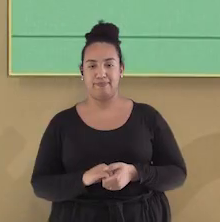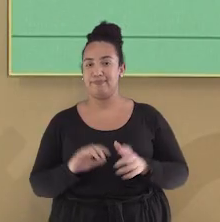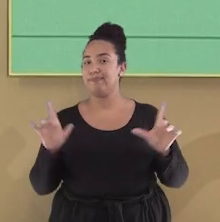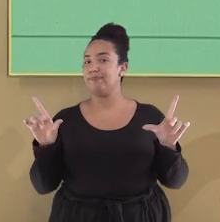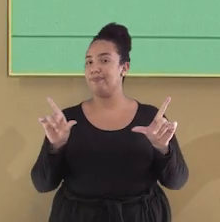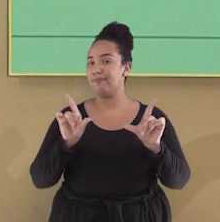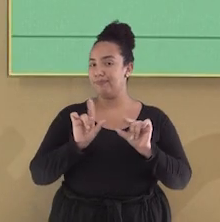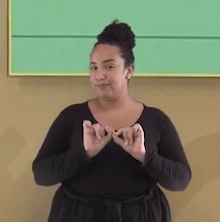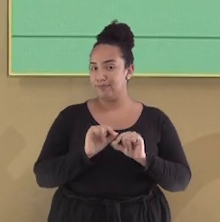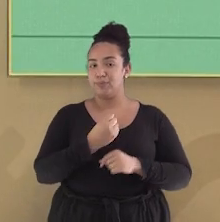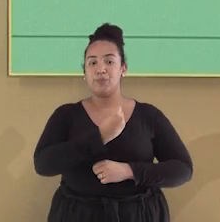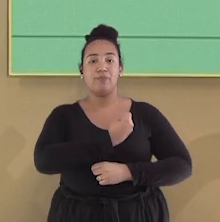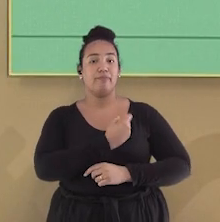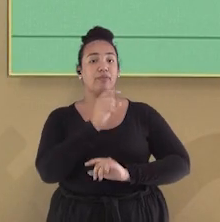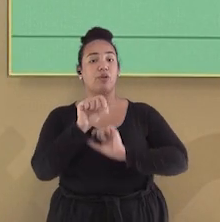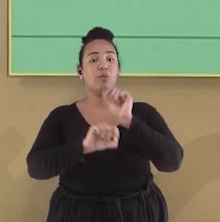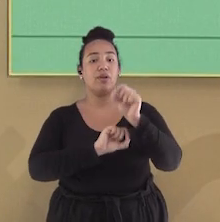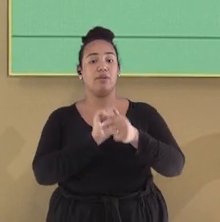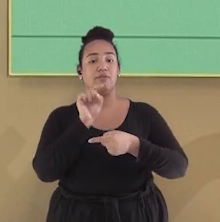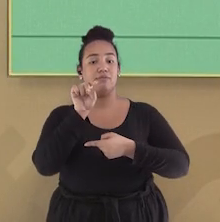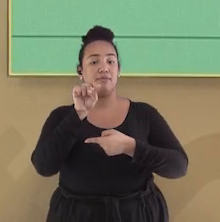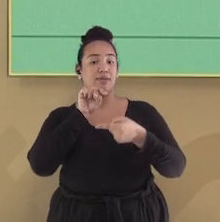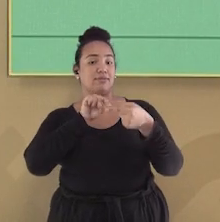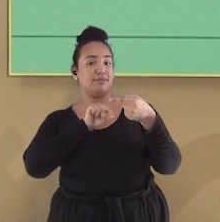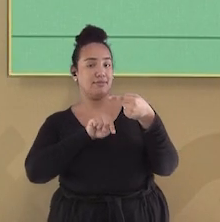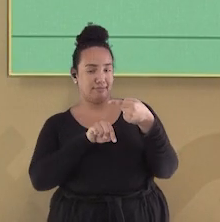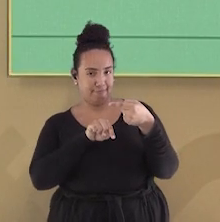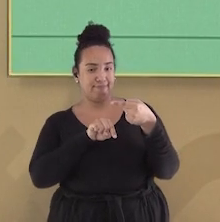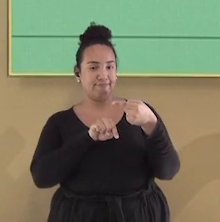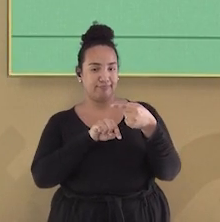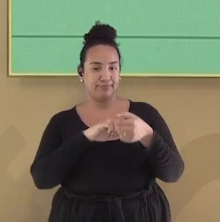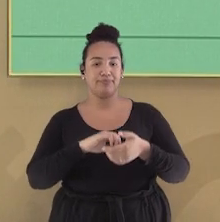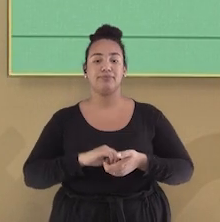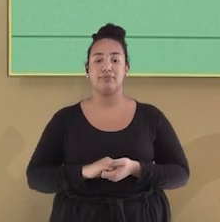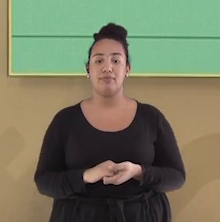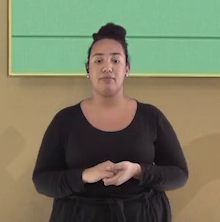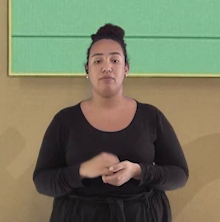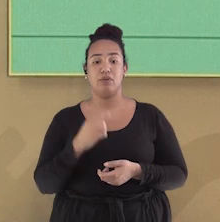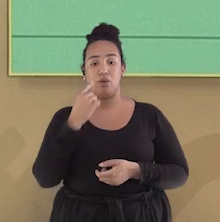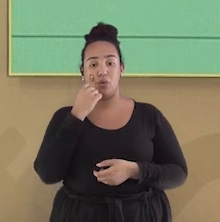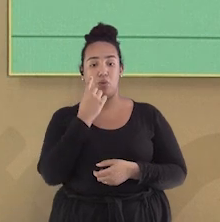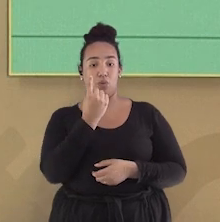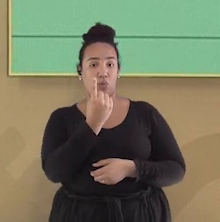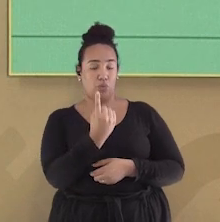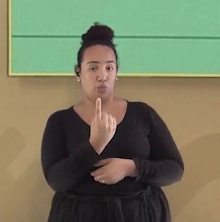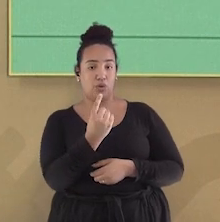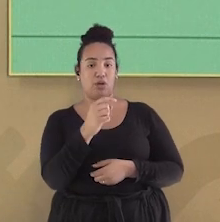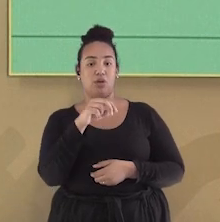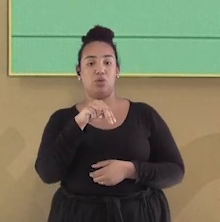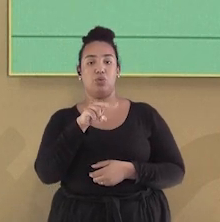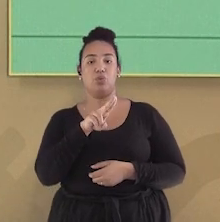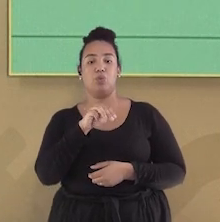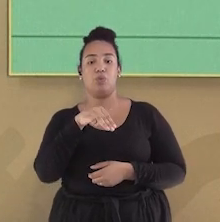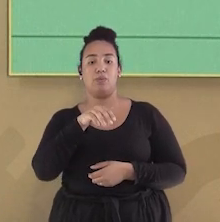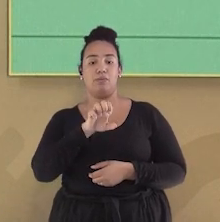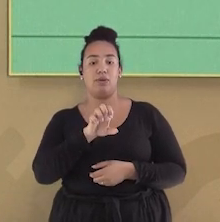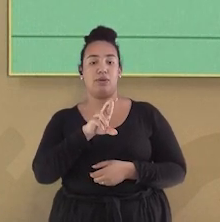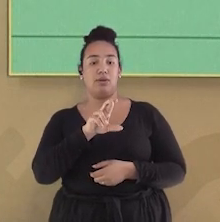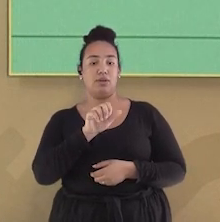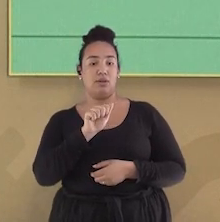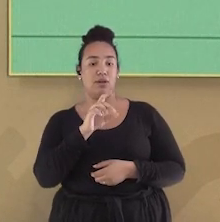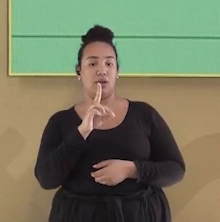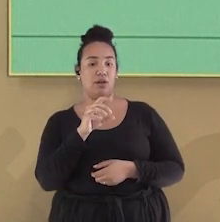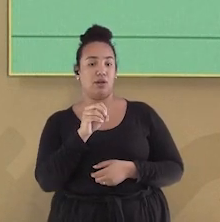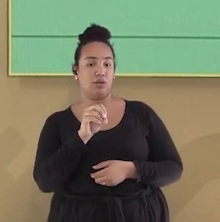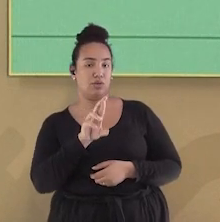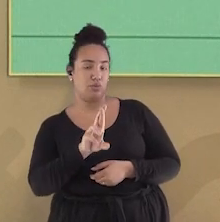A escala numérica é uma fração. O 1 é o denominador e o 10.000, neste caso, o